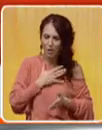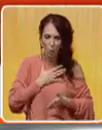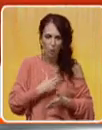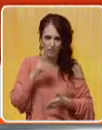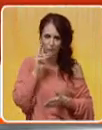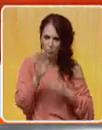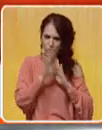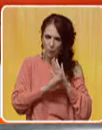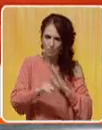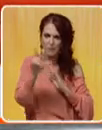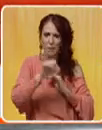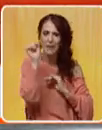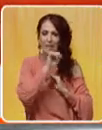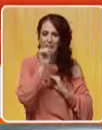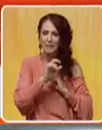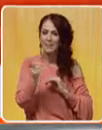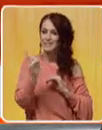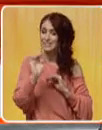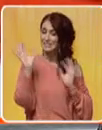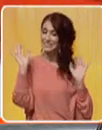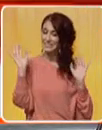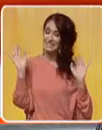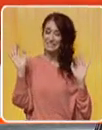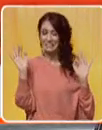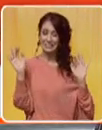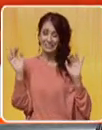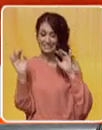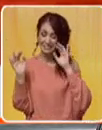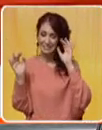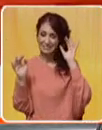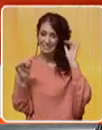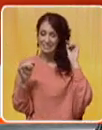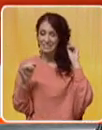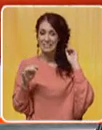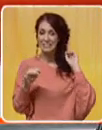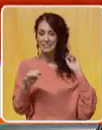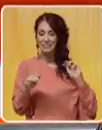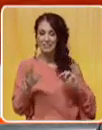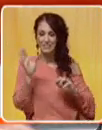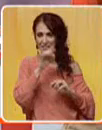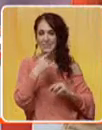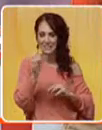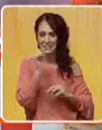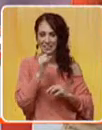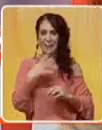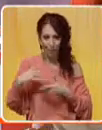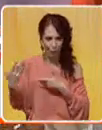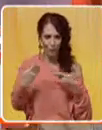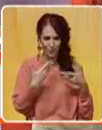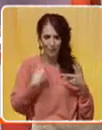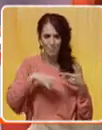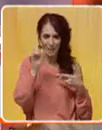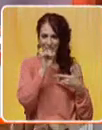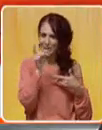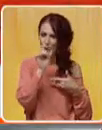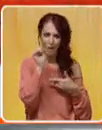apreciador também também cantas ahir hoje em dia alguém diz que canta pronto querias fazer um convite